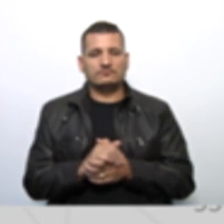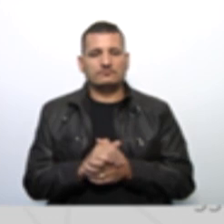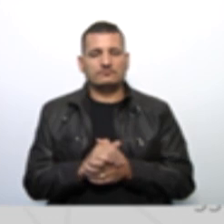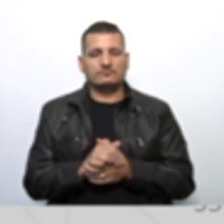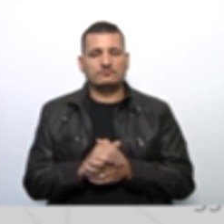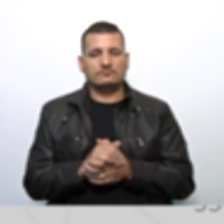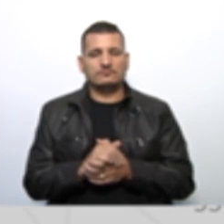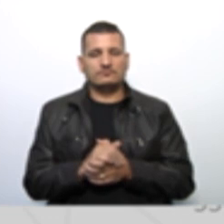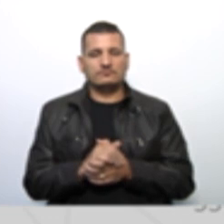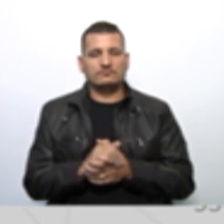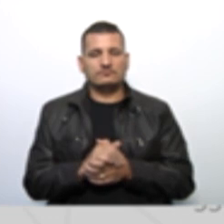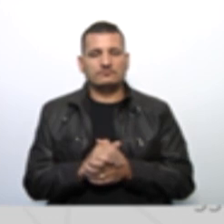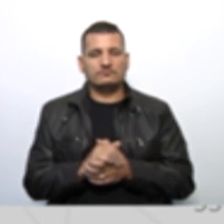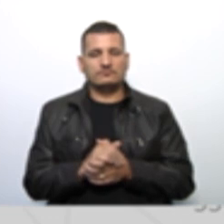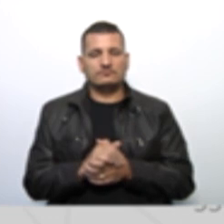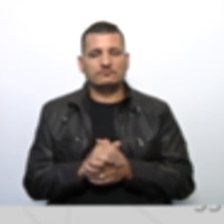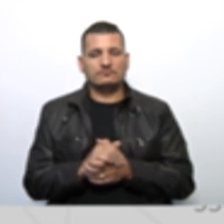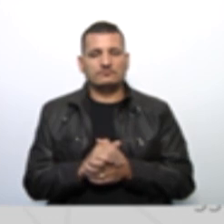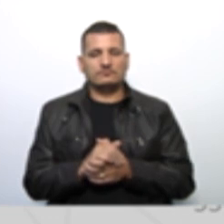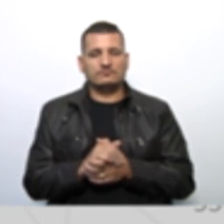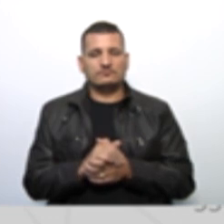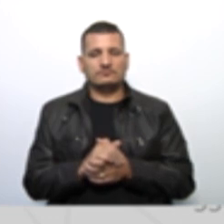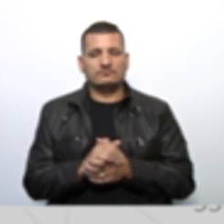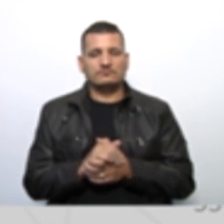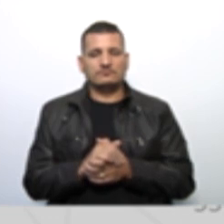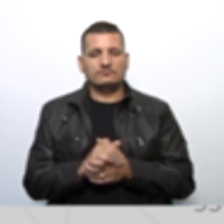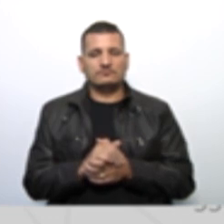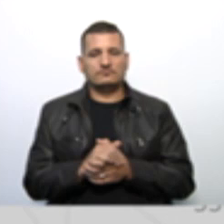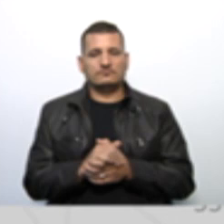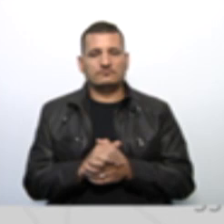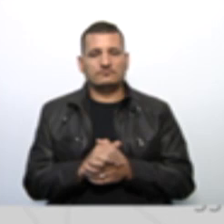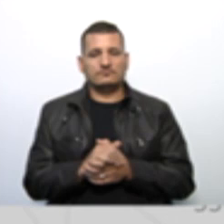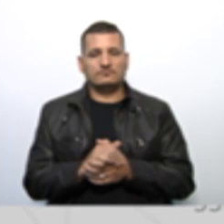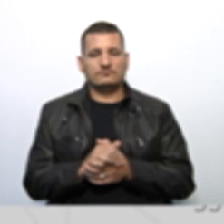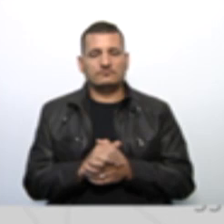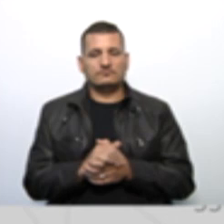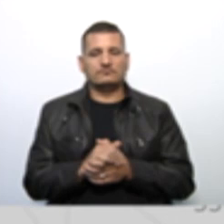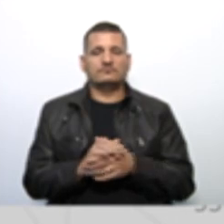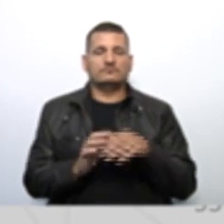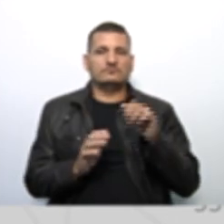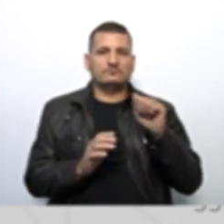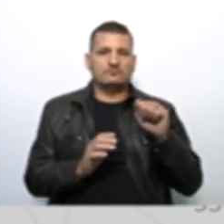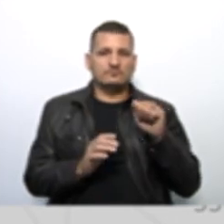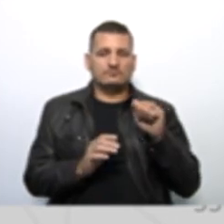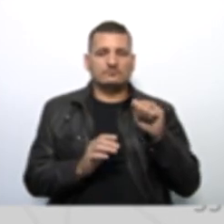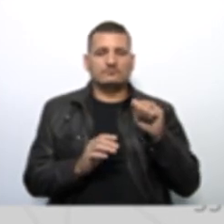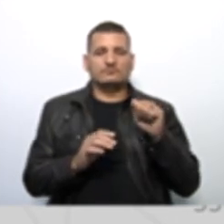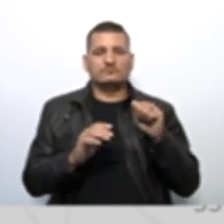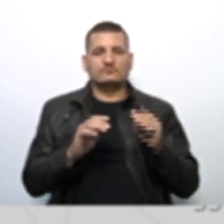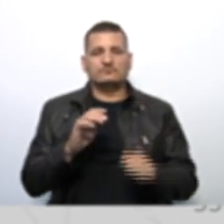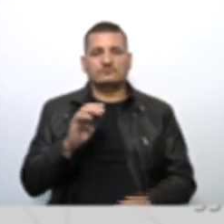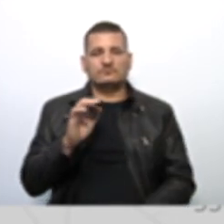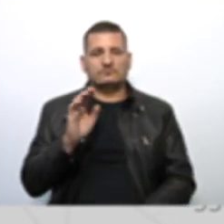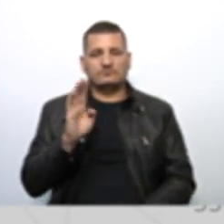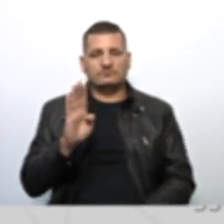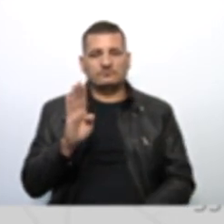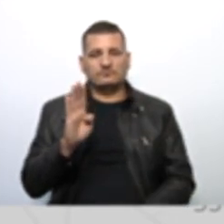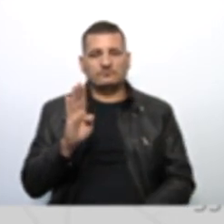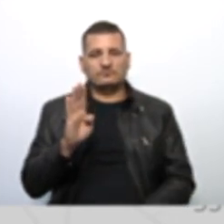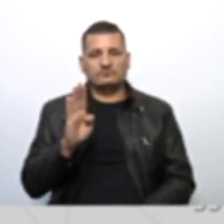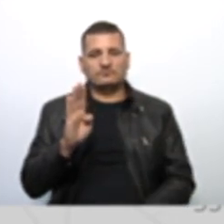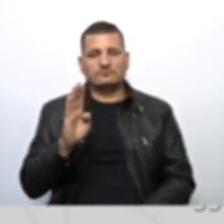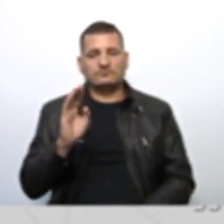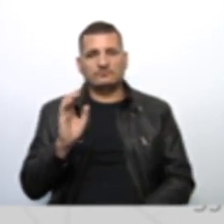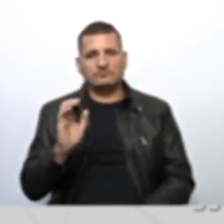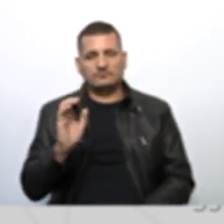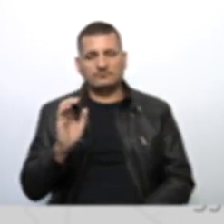não é isso? Então, um barramentozinho. E nesse barramentozinho, eu tenho a estação A, tenho a estação B,